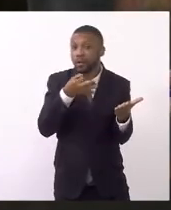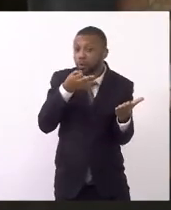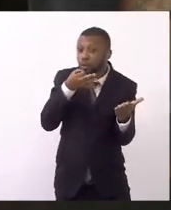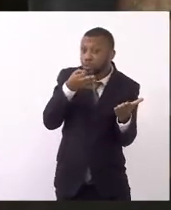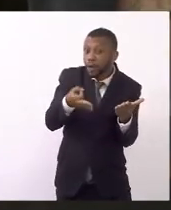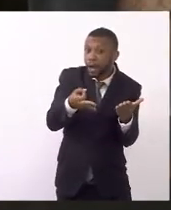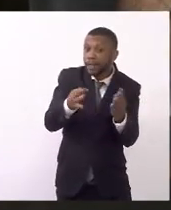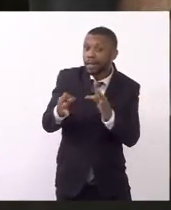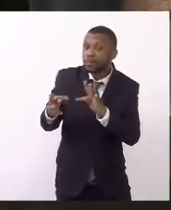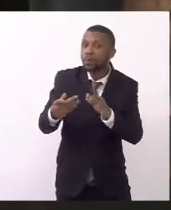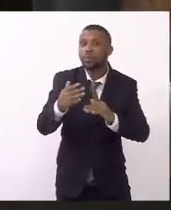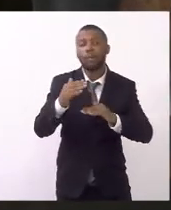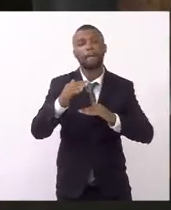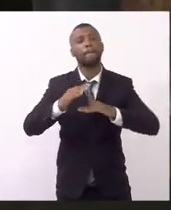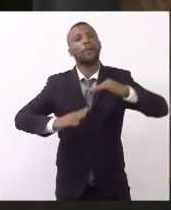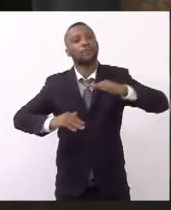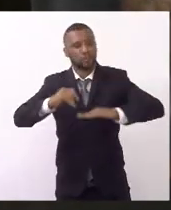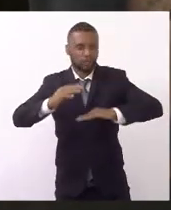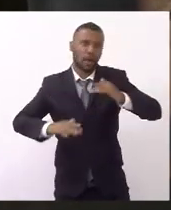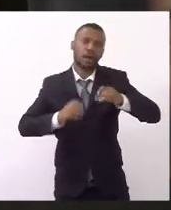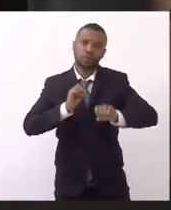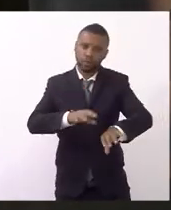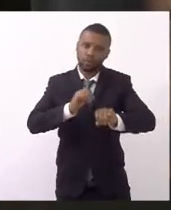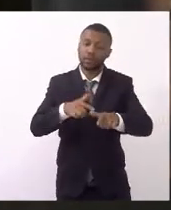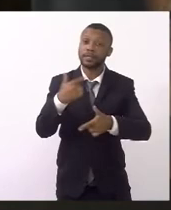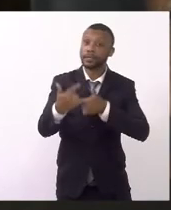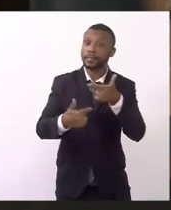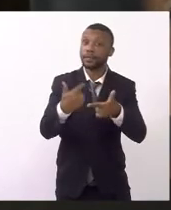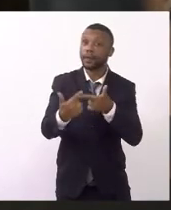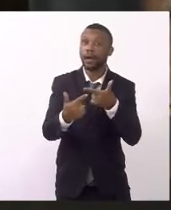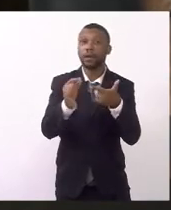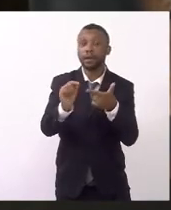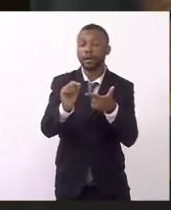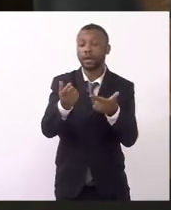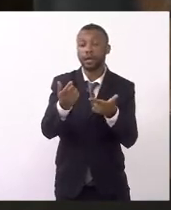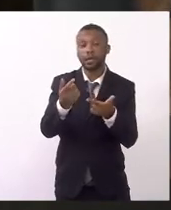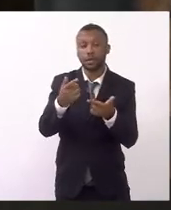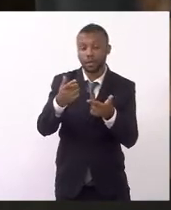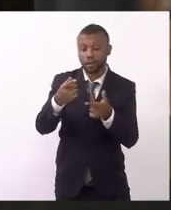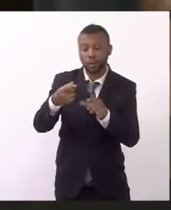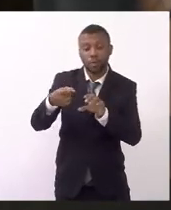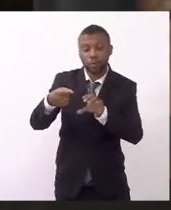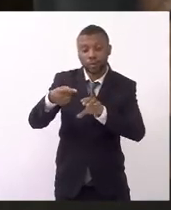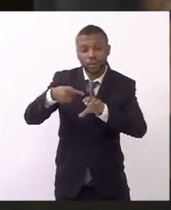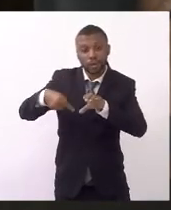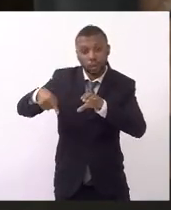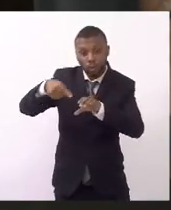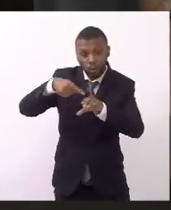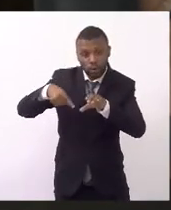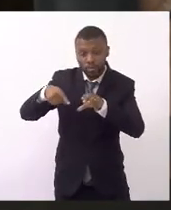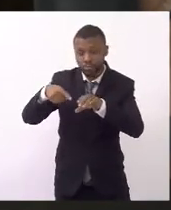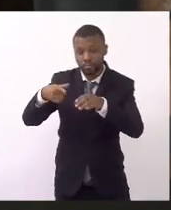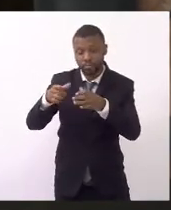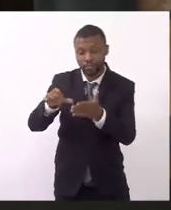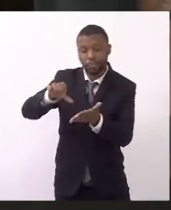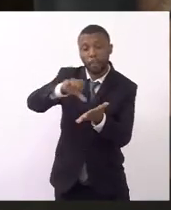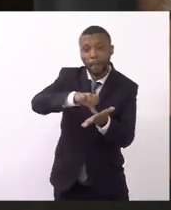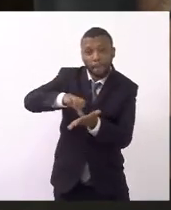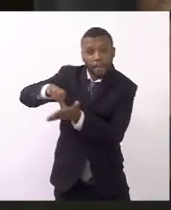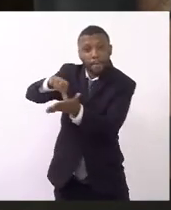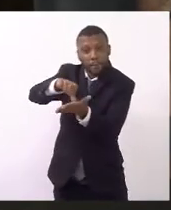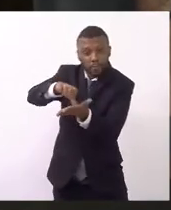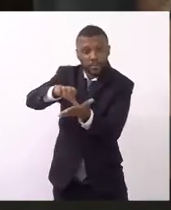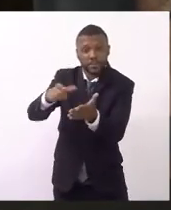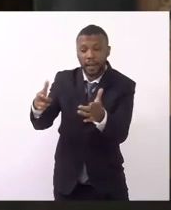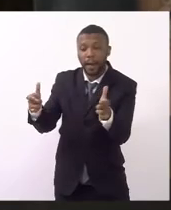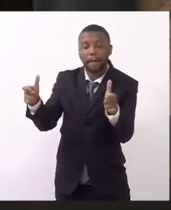da educação que trabalham em um circuito da pequena África como o circuito pedagógico para que os alunos visitem essa